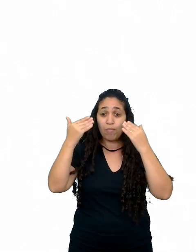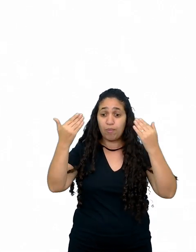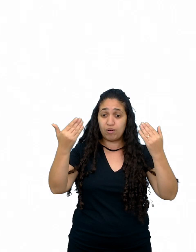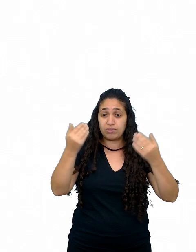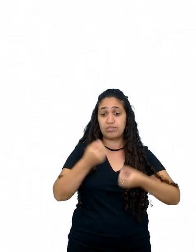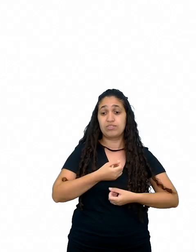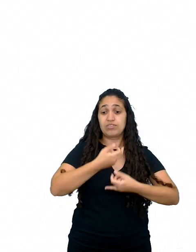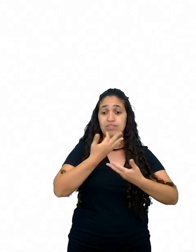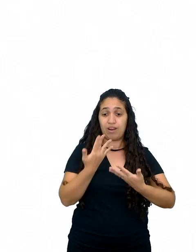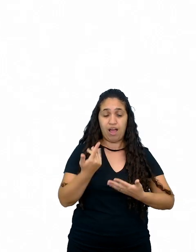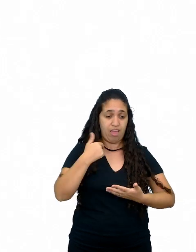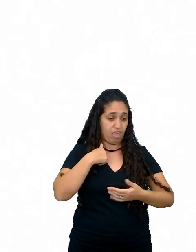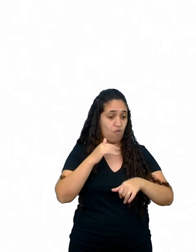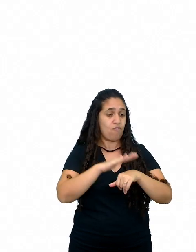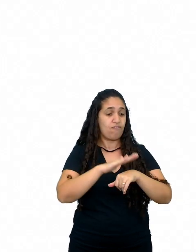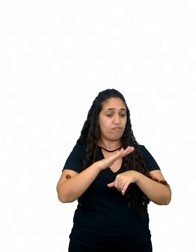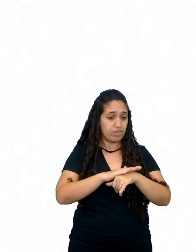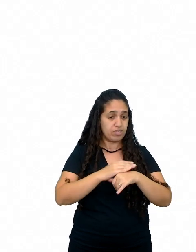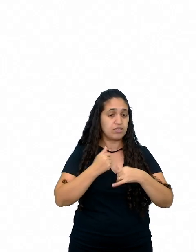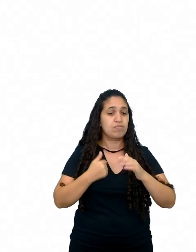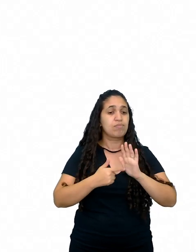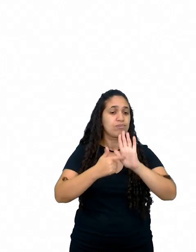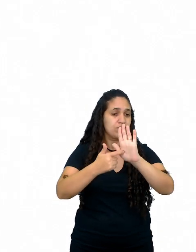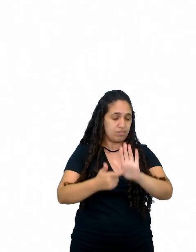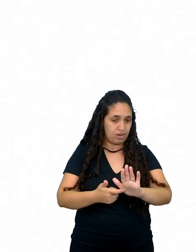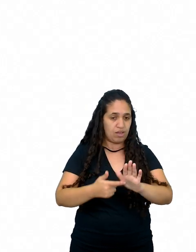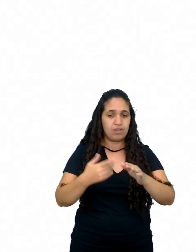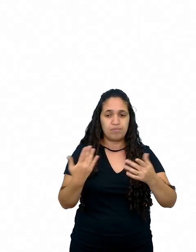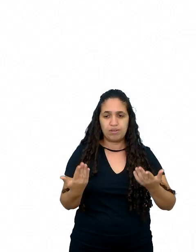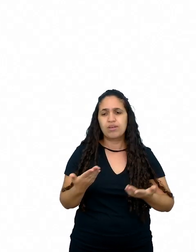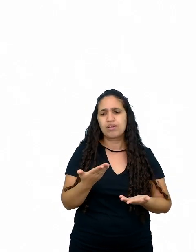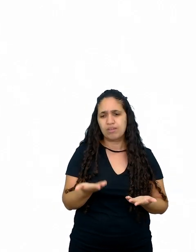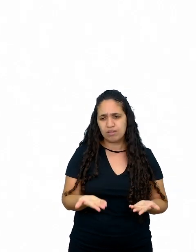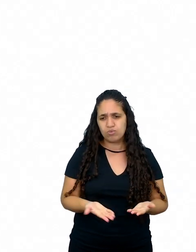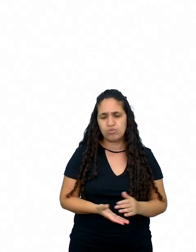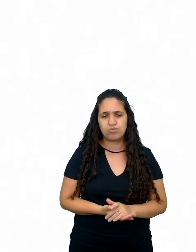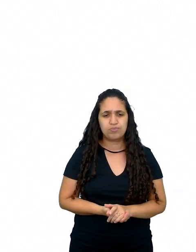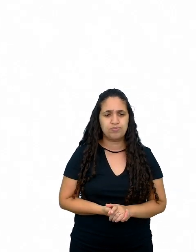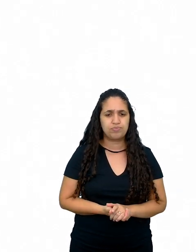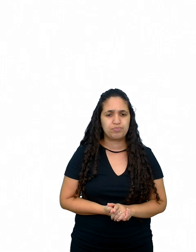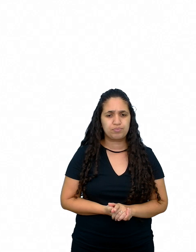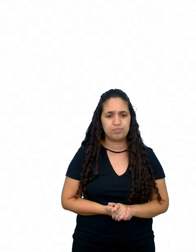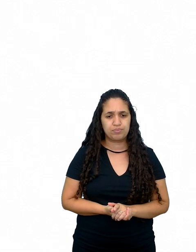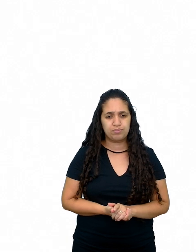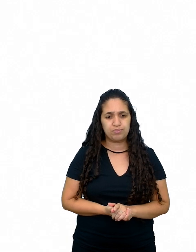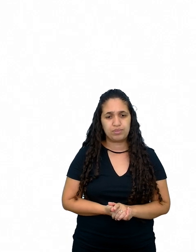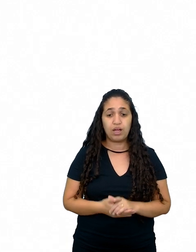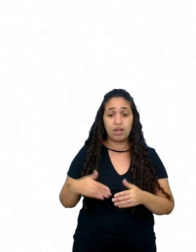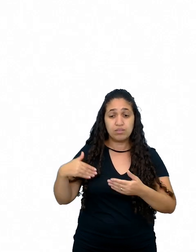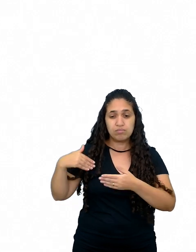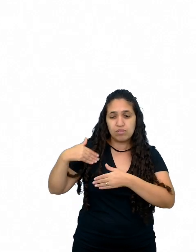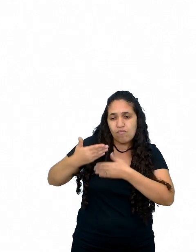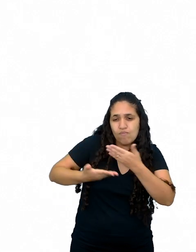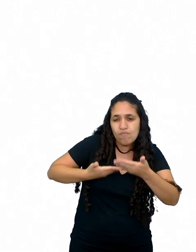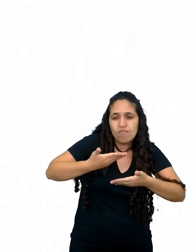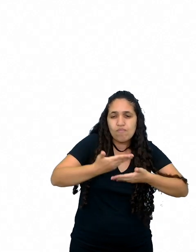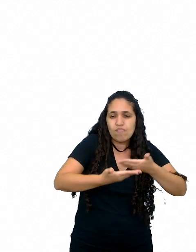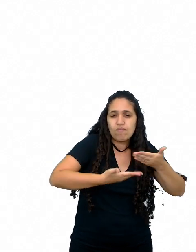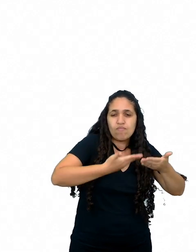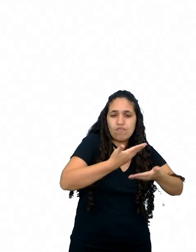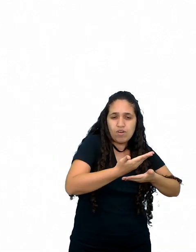colegas o que ele fez. Porque isso, gente, ela desenvolve argumentação